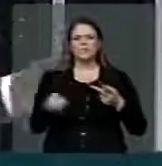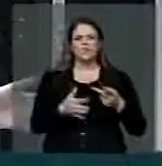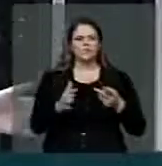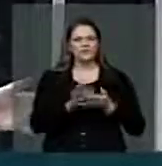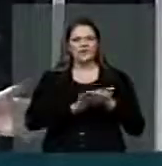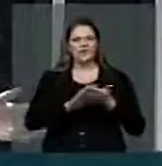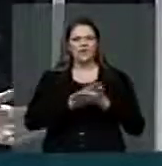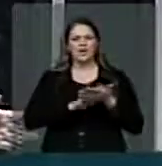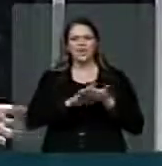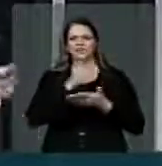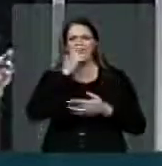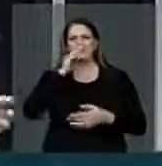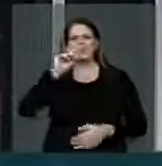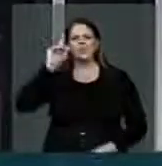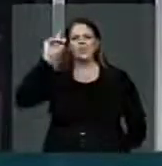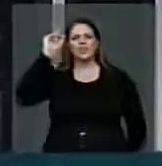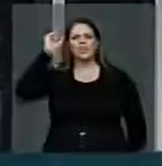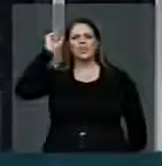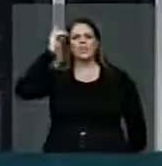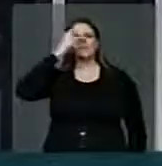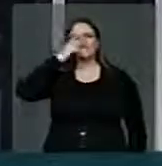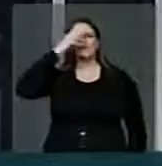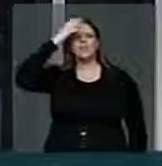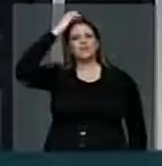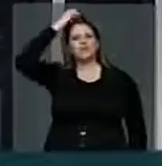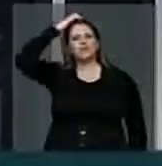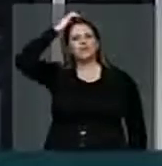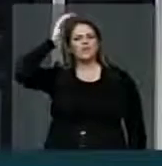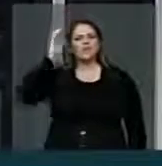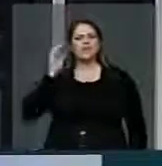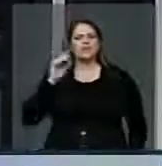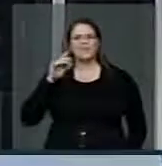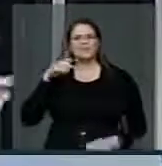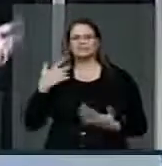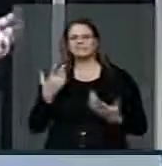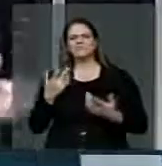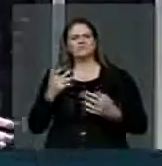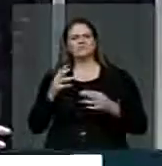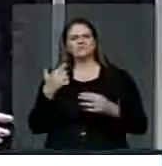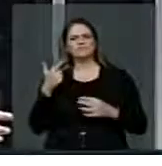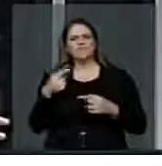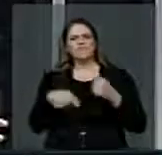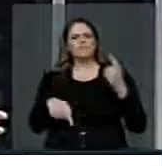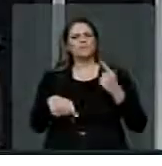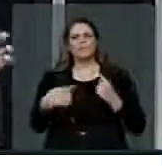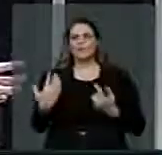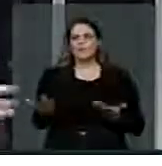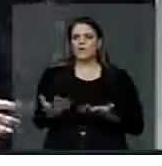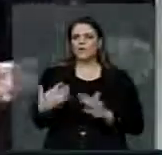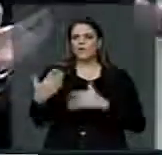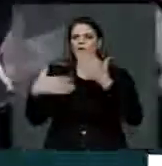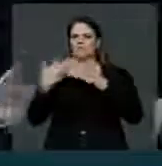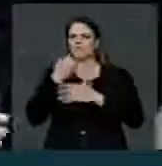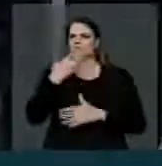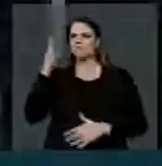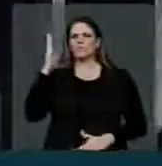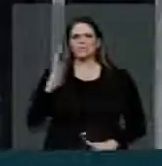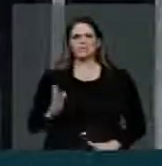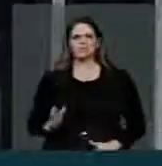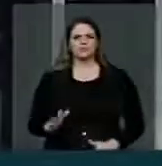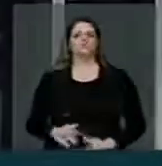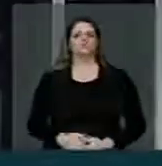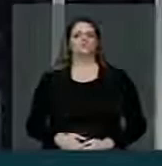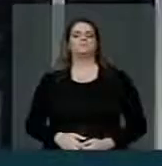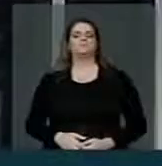ainda feudal, numa relação ainda distante com o crescimento e o desenvolvimento do país como um todo. E naquela época foi quando exatamente